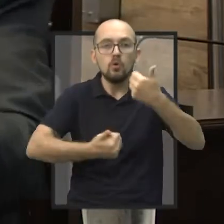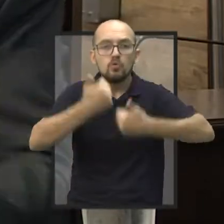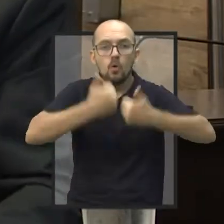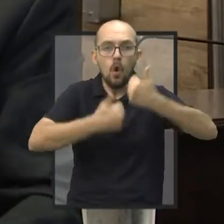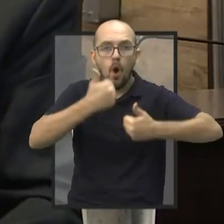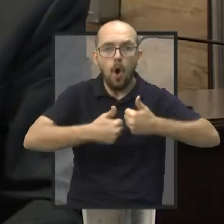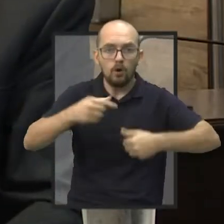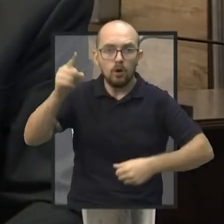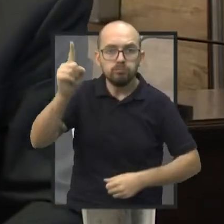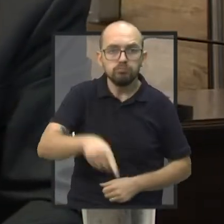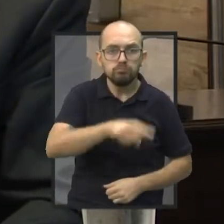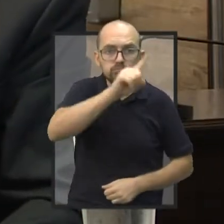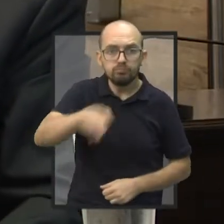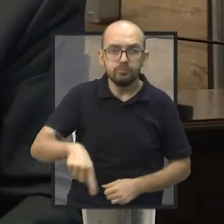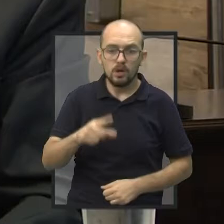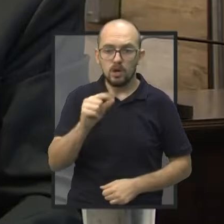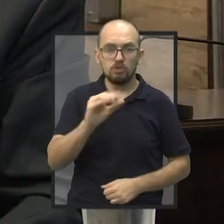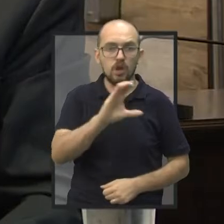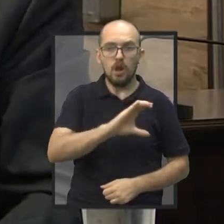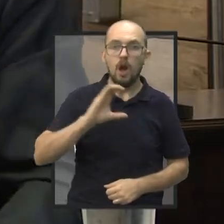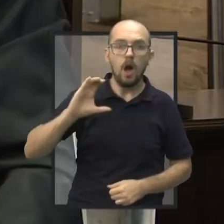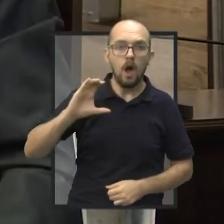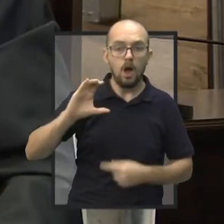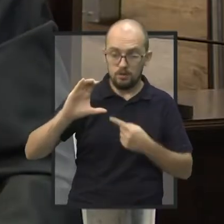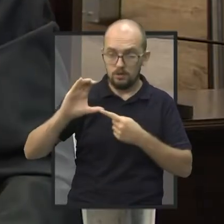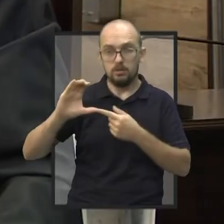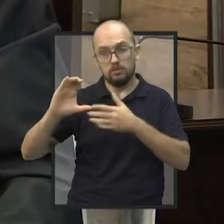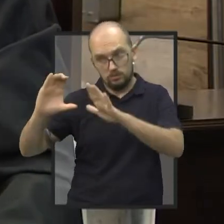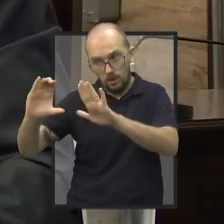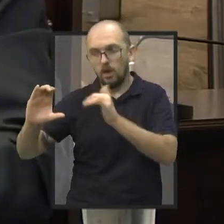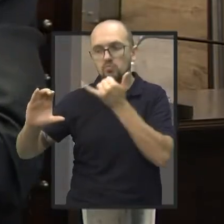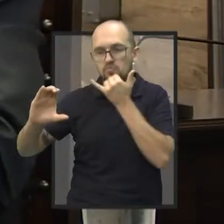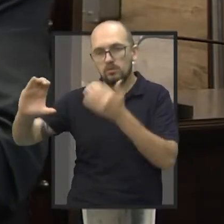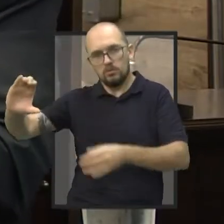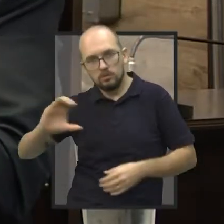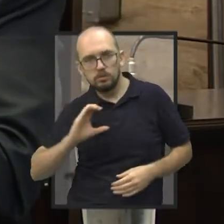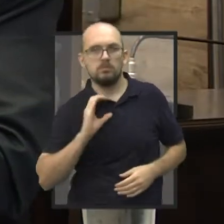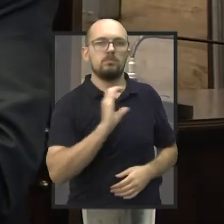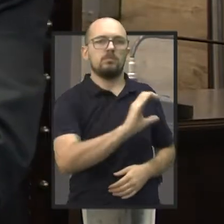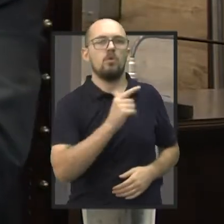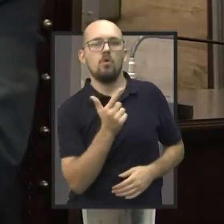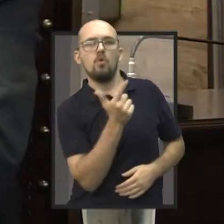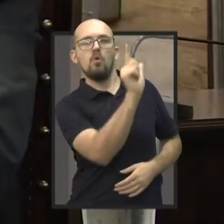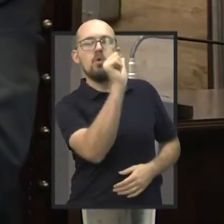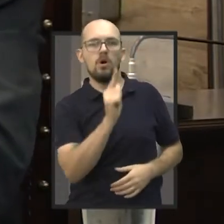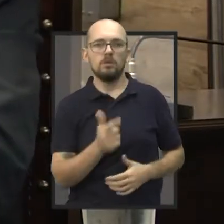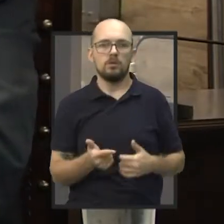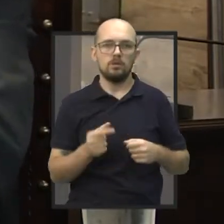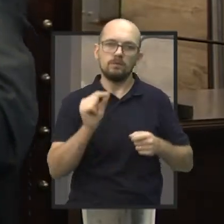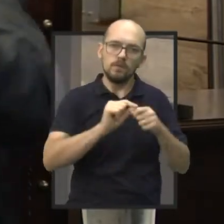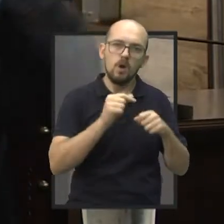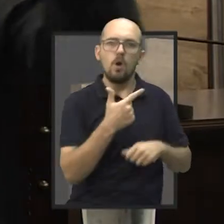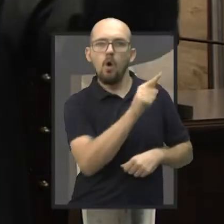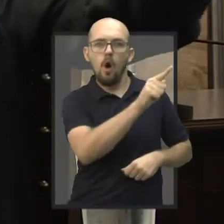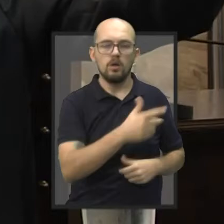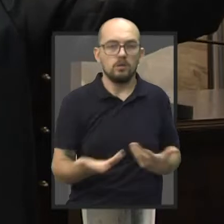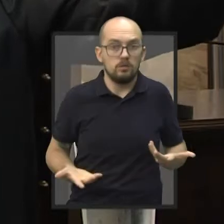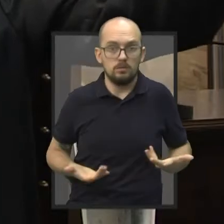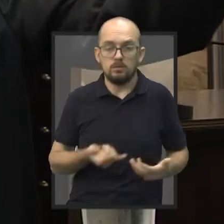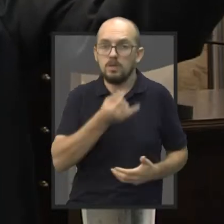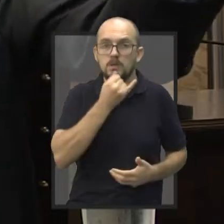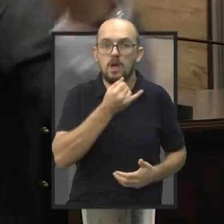esses recursos podem ser realocados em outros departamentos. Podem ser destinados a outras atividades. Por exemplo, não